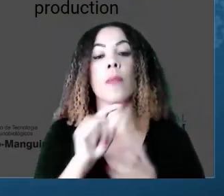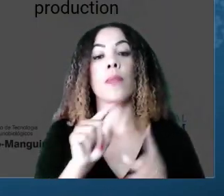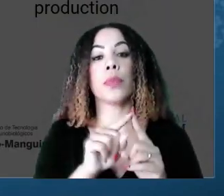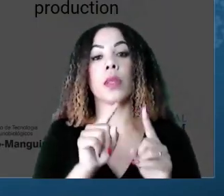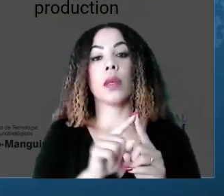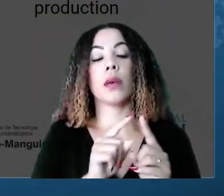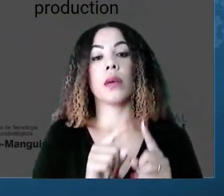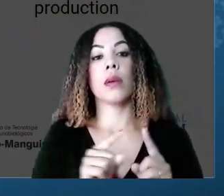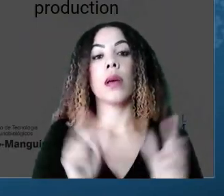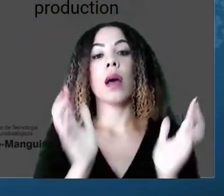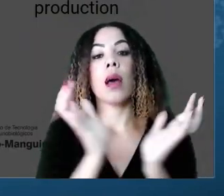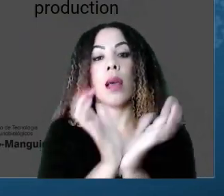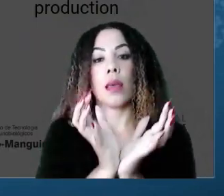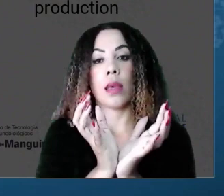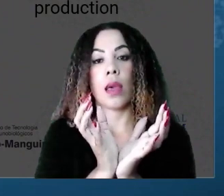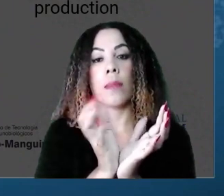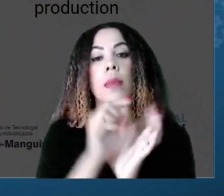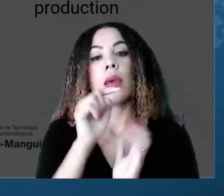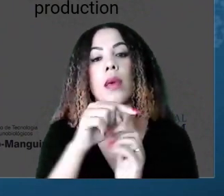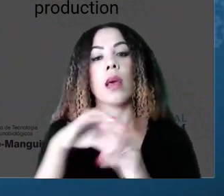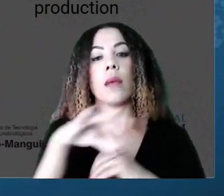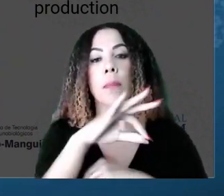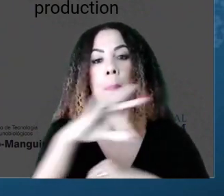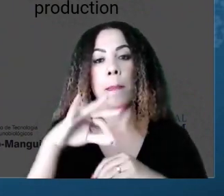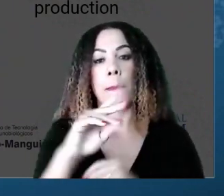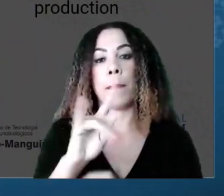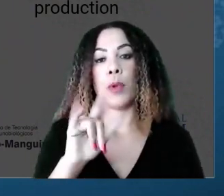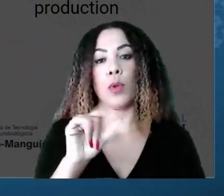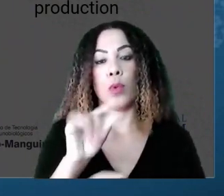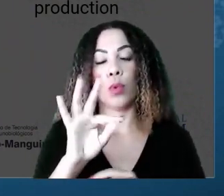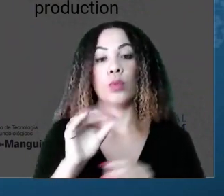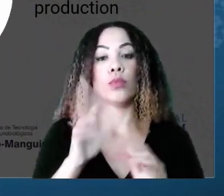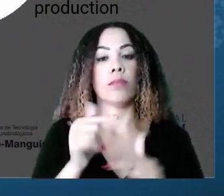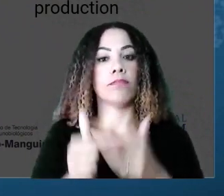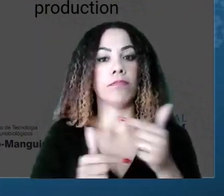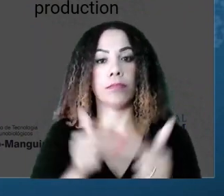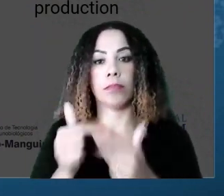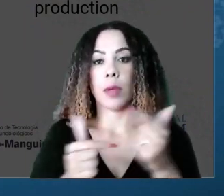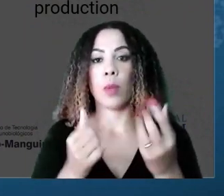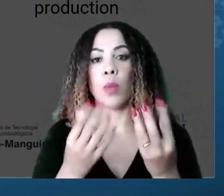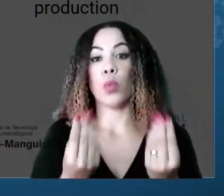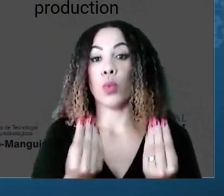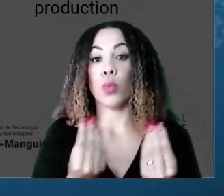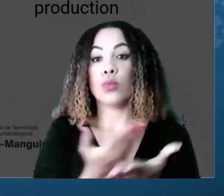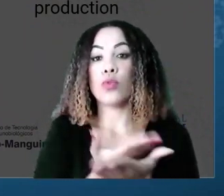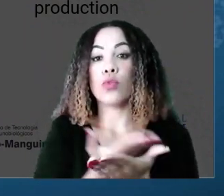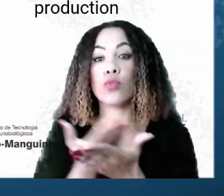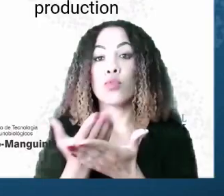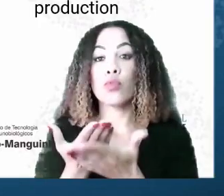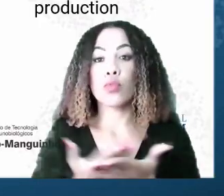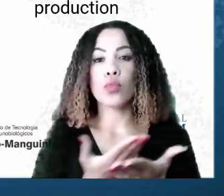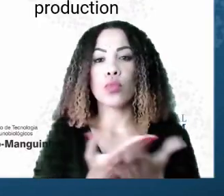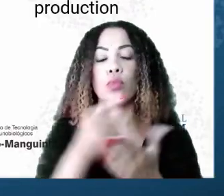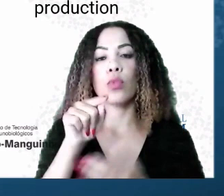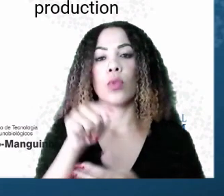A equipe da planta piloto vem trabalhando muito nos estudos de escalonamento